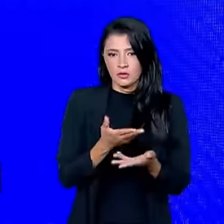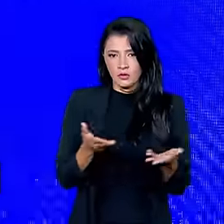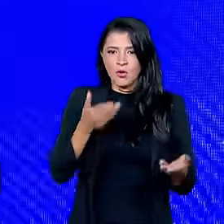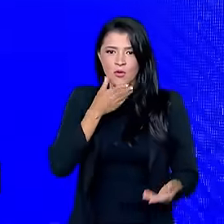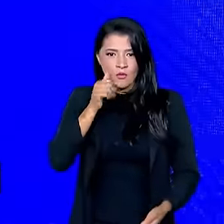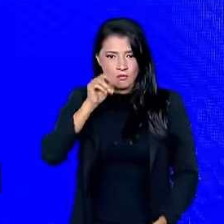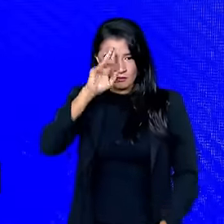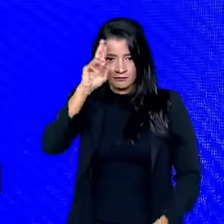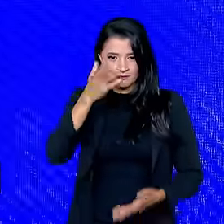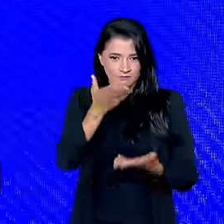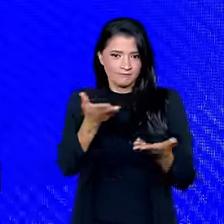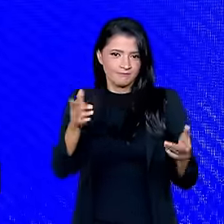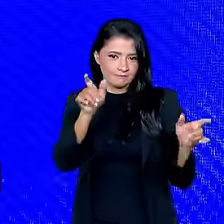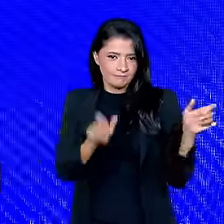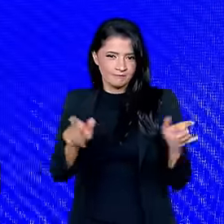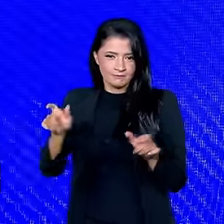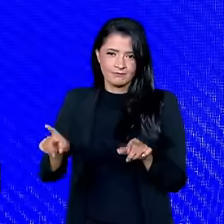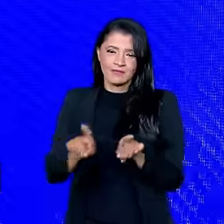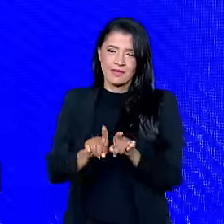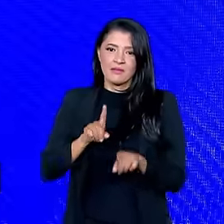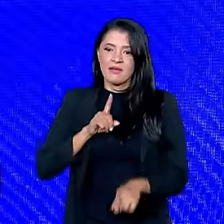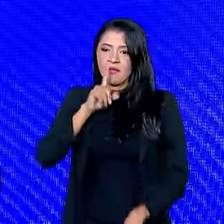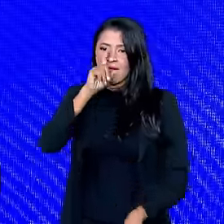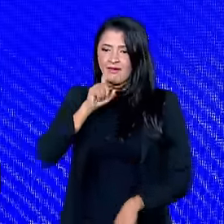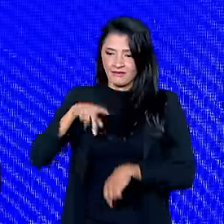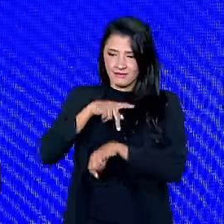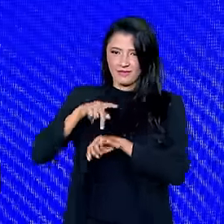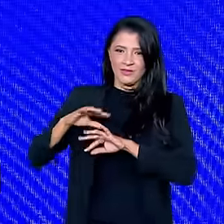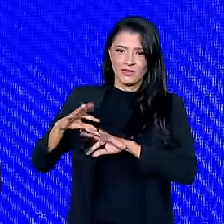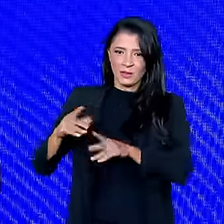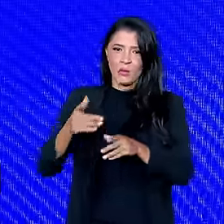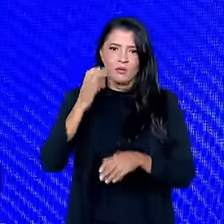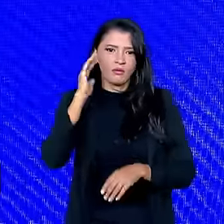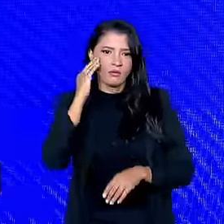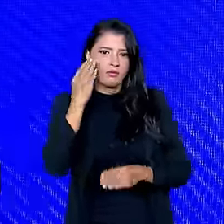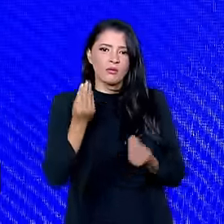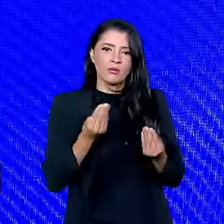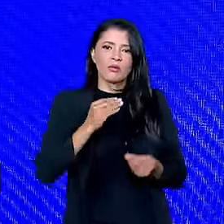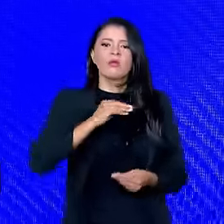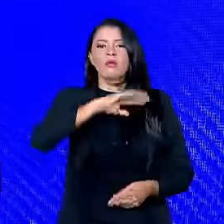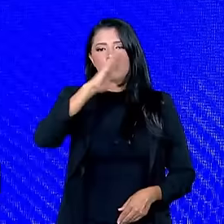as senhoras, o Catar como um todo, possa entender que o Brasil é uma